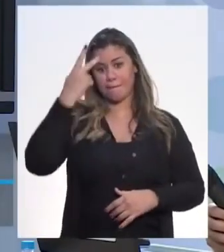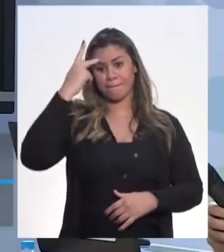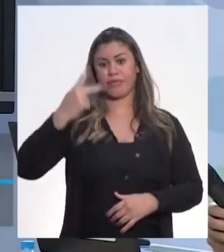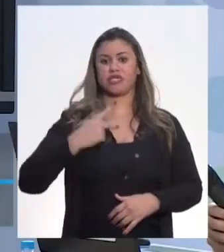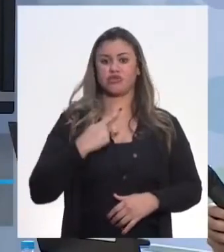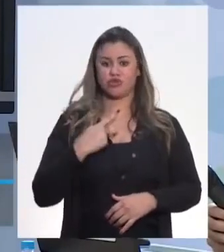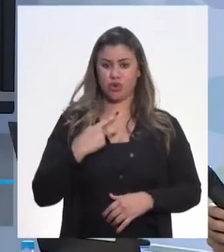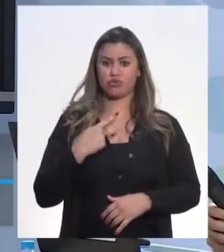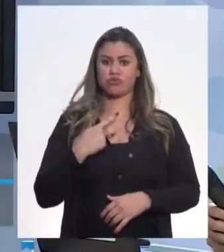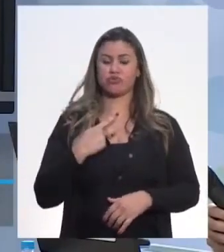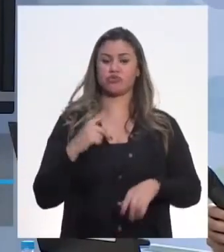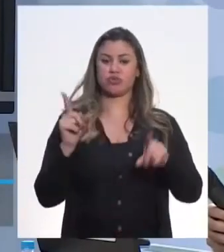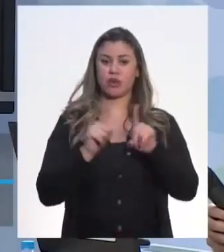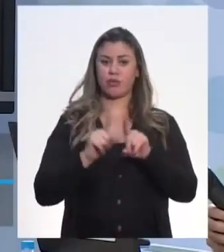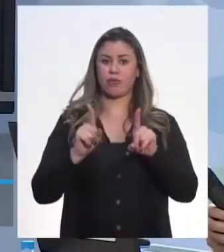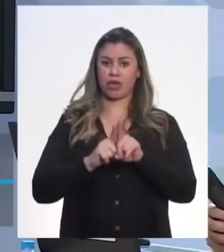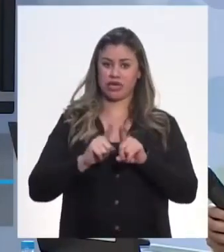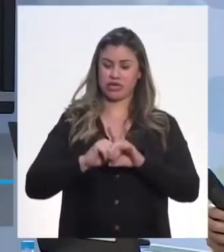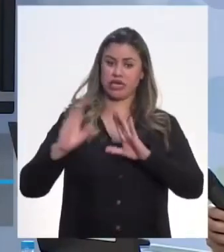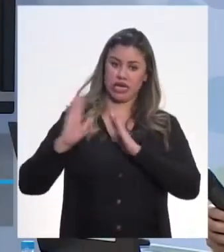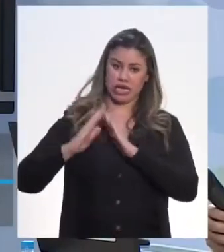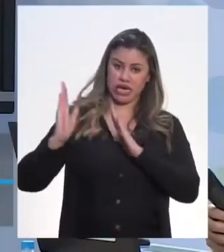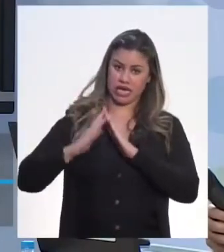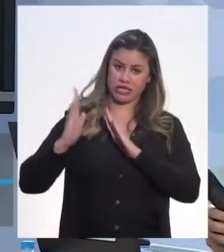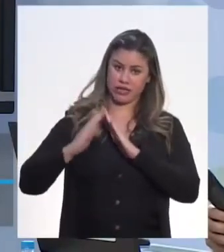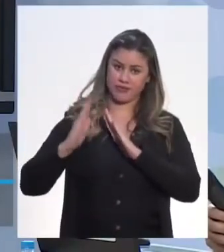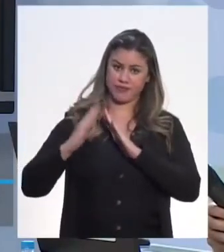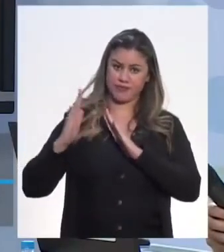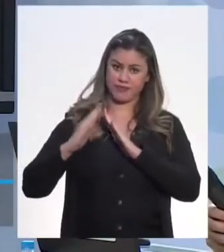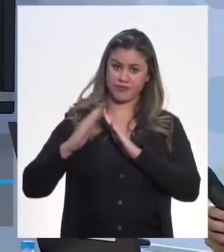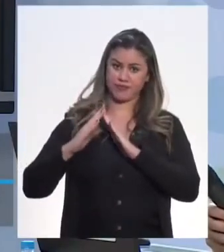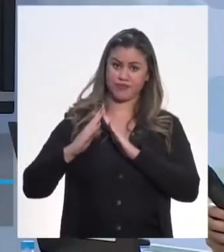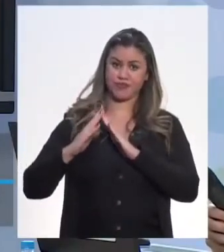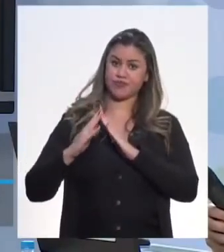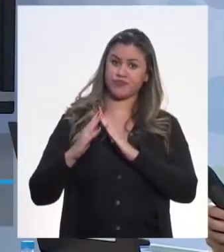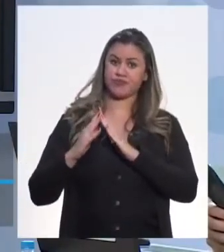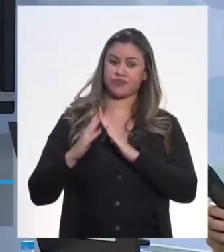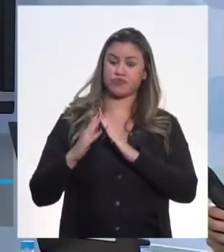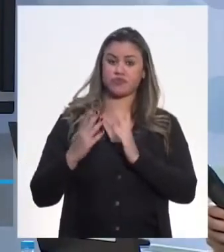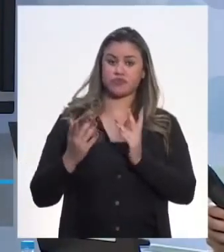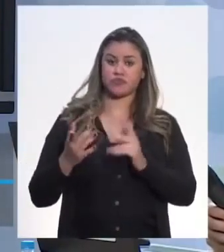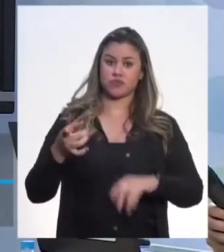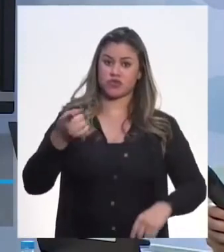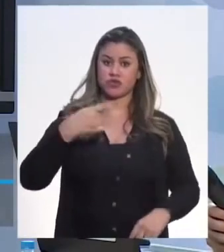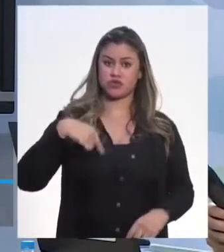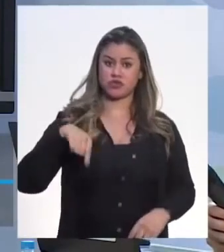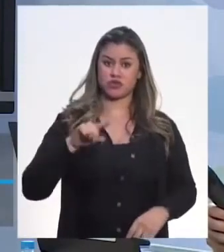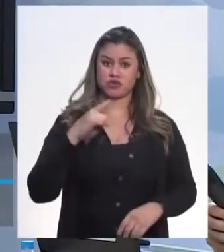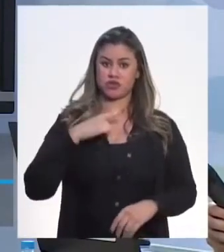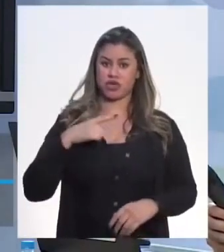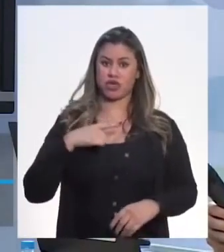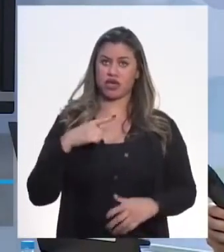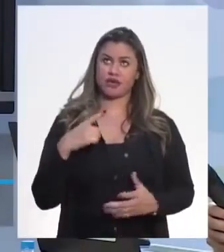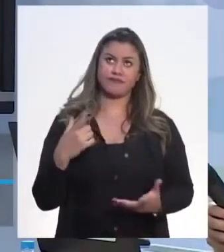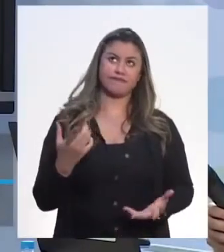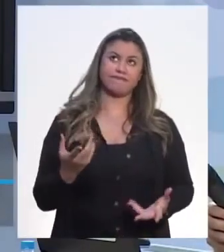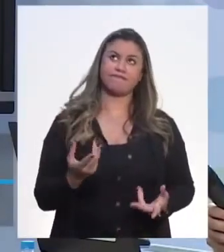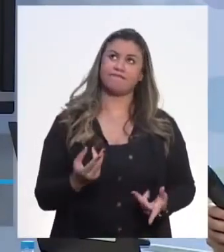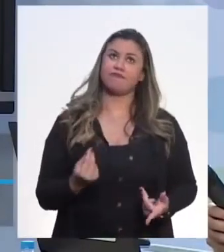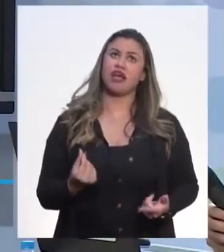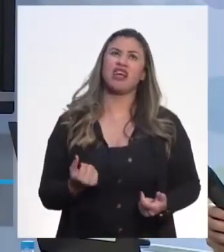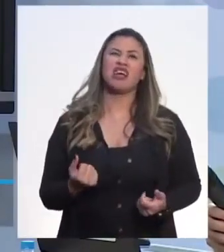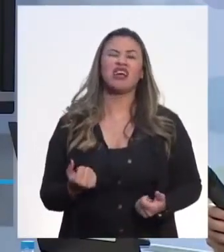pessoas e também da nossa casa né quando a gente tem a gente se sustenta não o